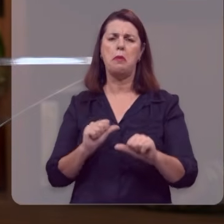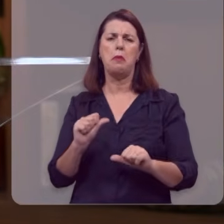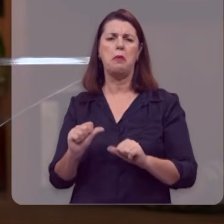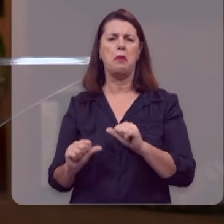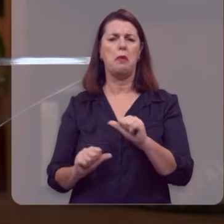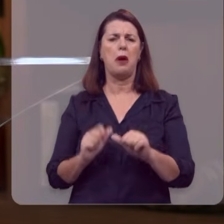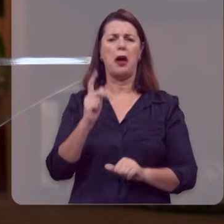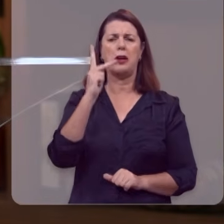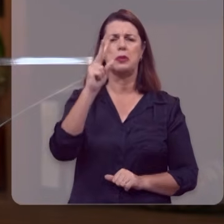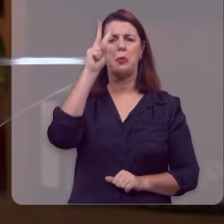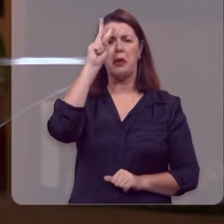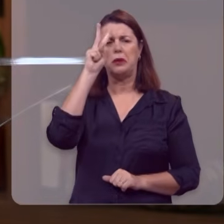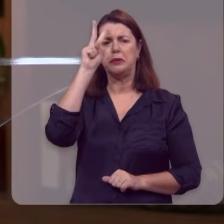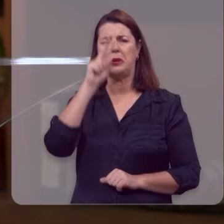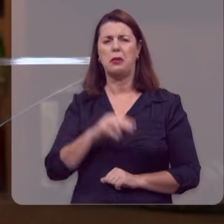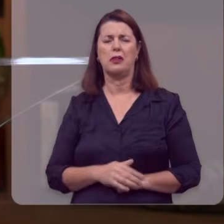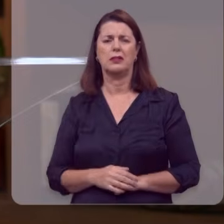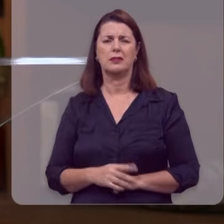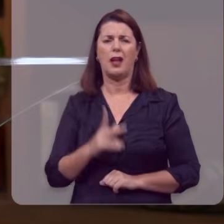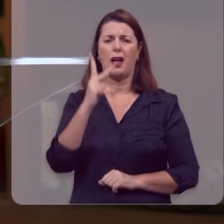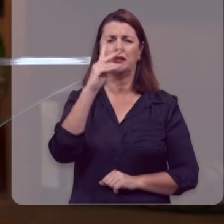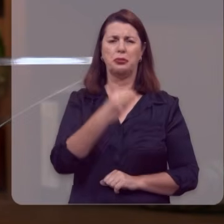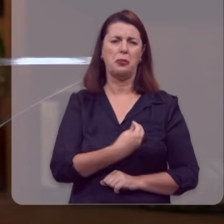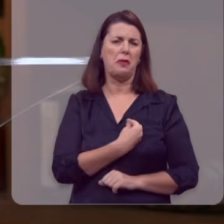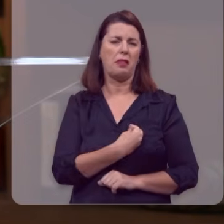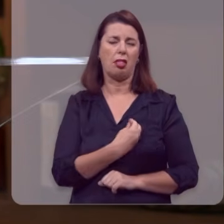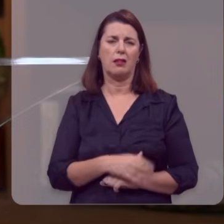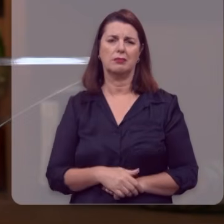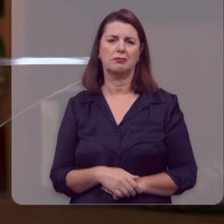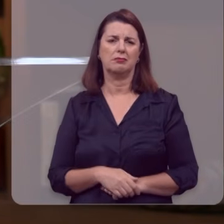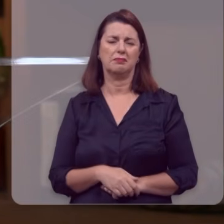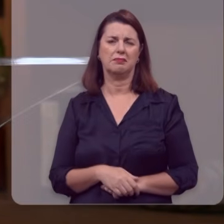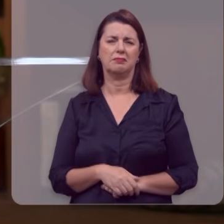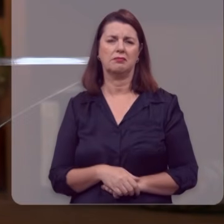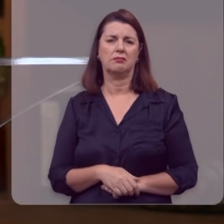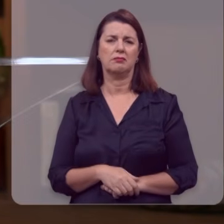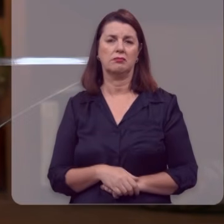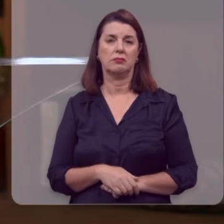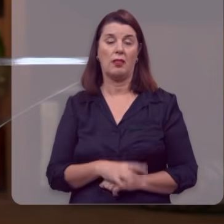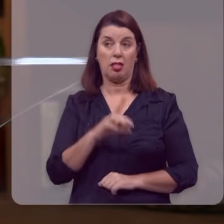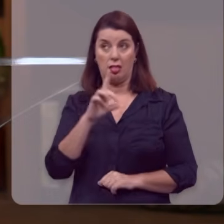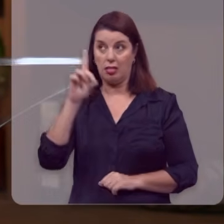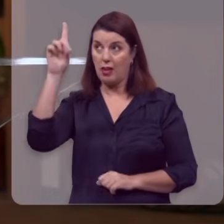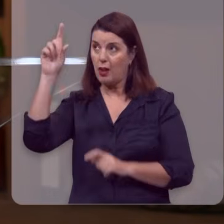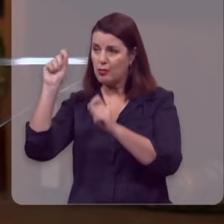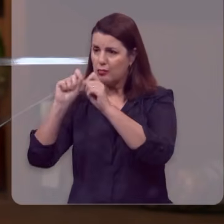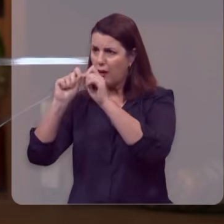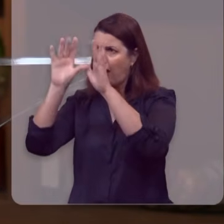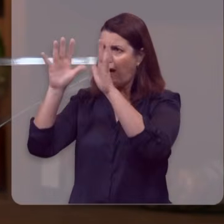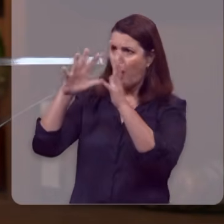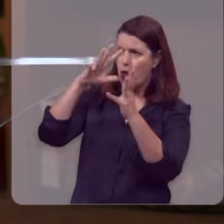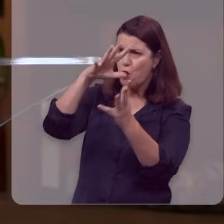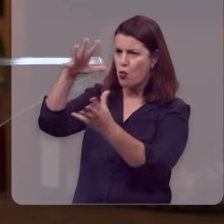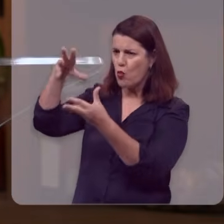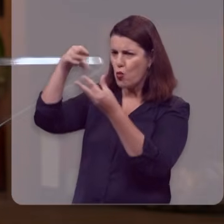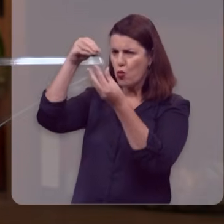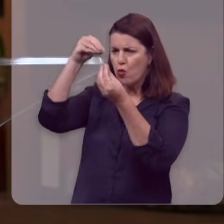completamente a sua história, a sua vida. O Deus Criador do